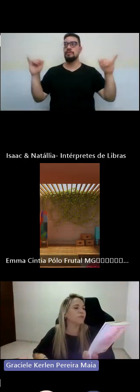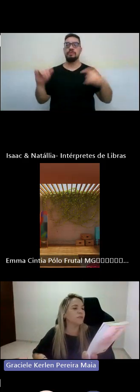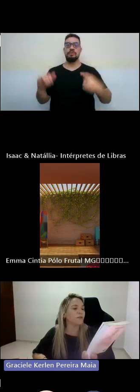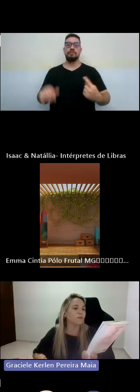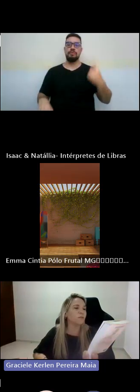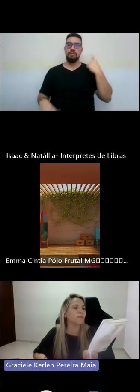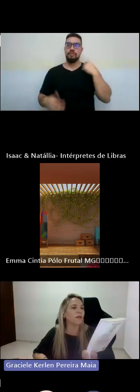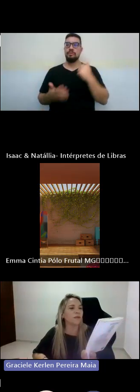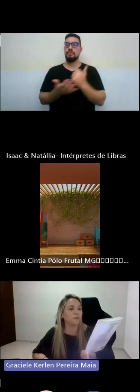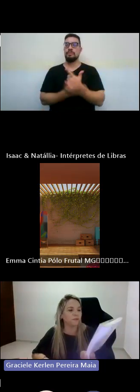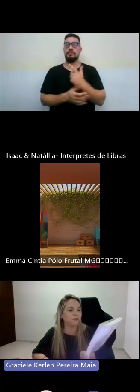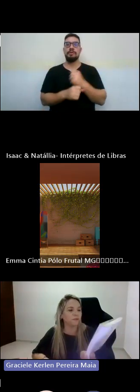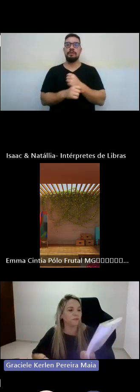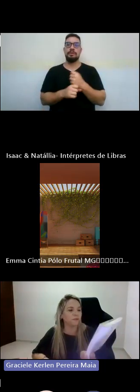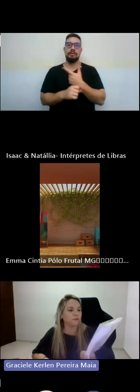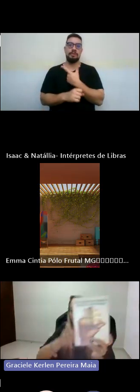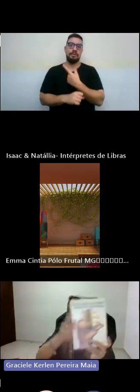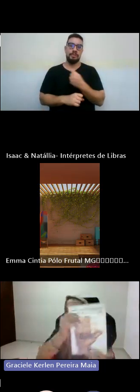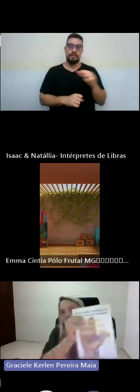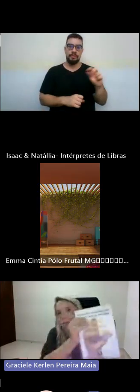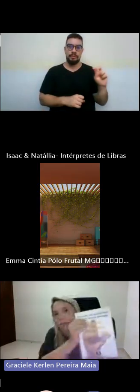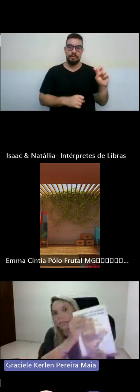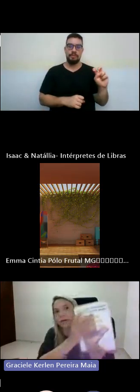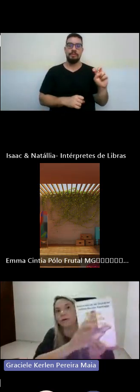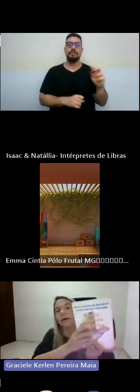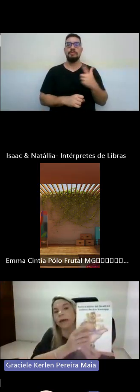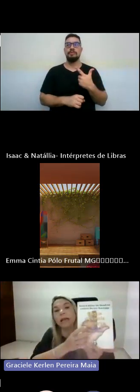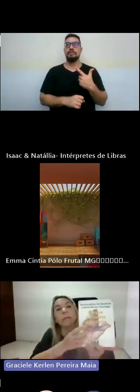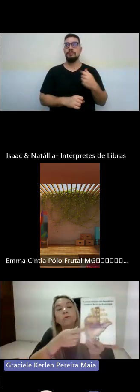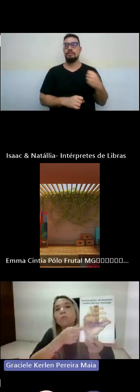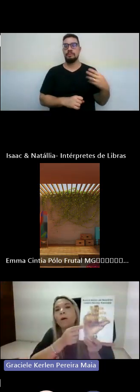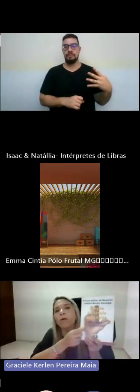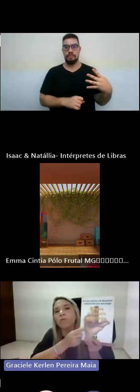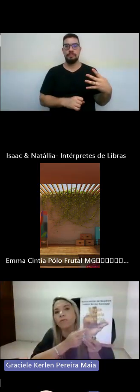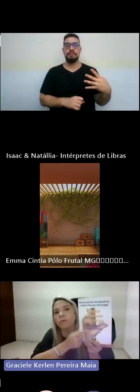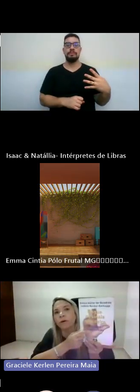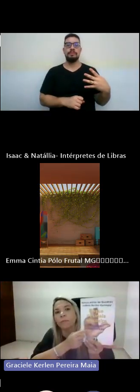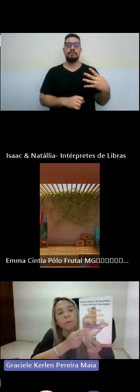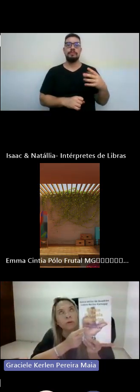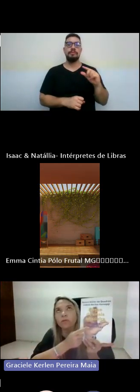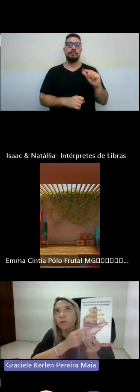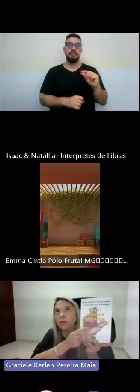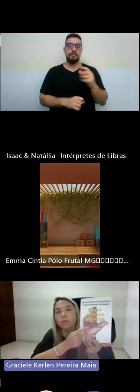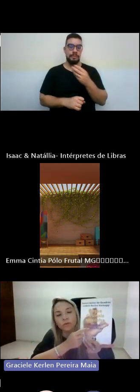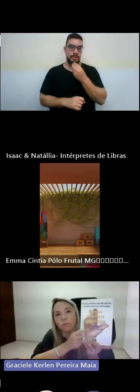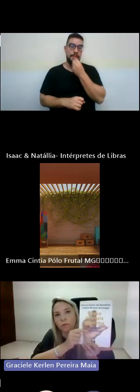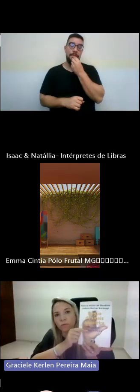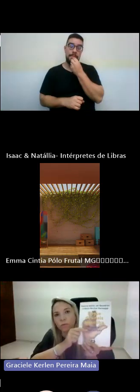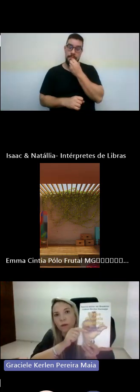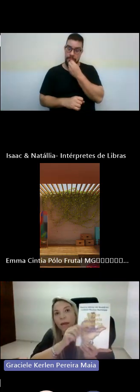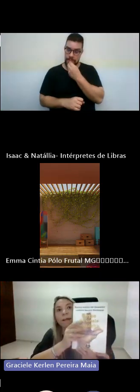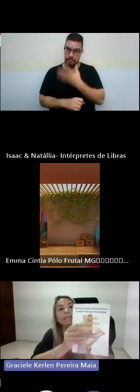ele em 2005, 2006, acho que 2004. Então, ele é muito bom, muito, muito, muito bom.